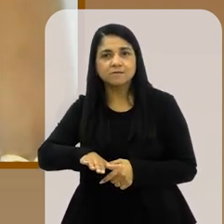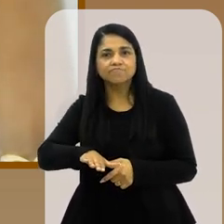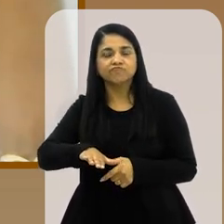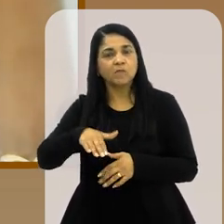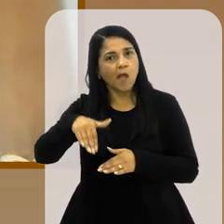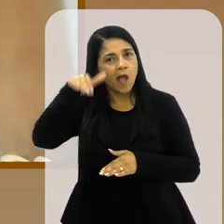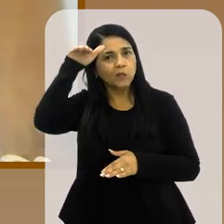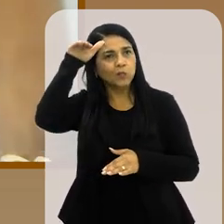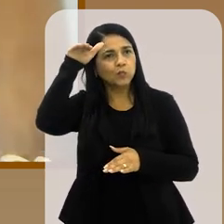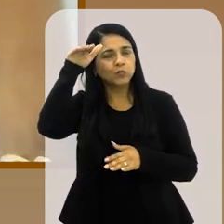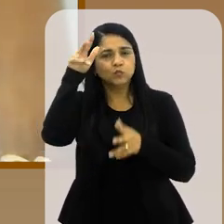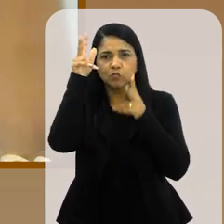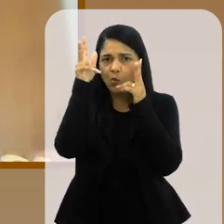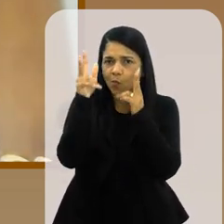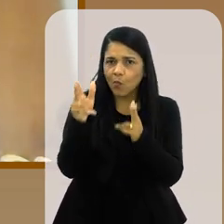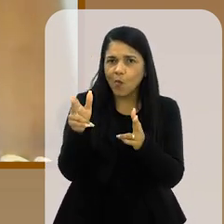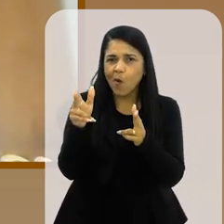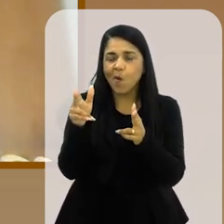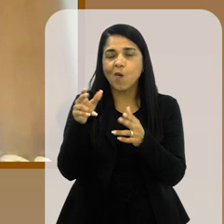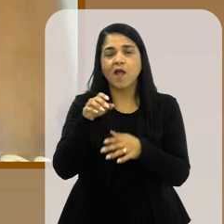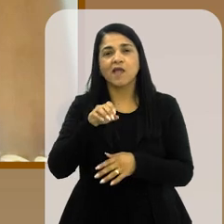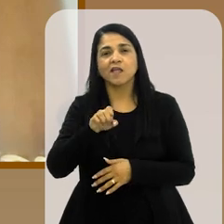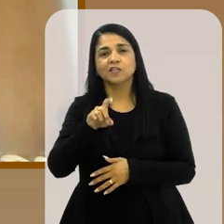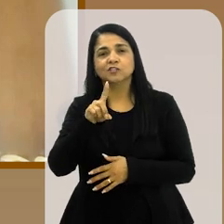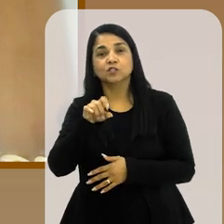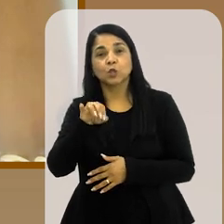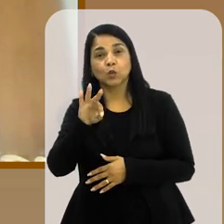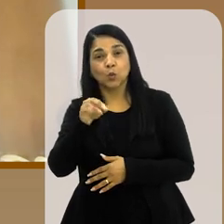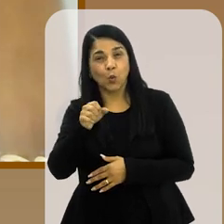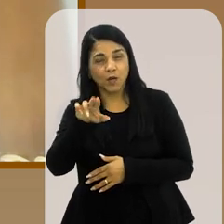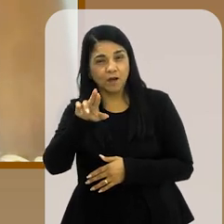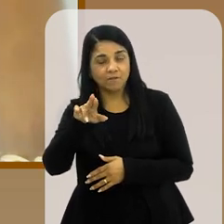adulto que as editoras jogam no ensino médio, né?